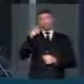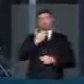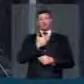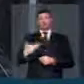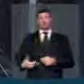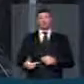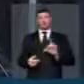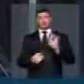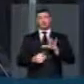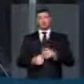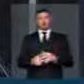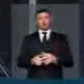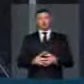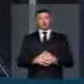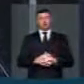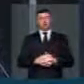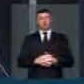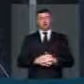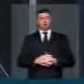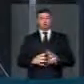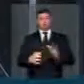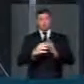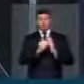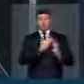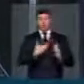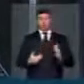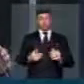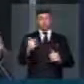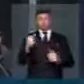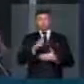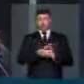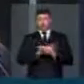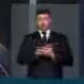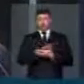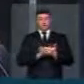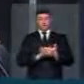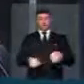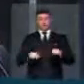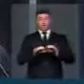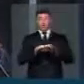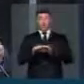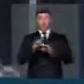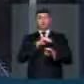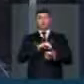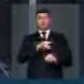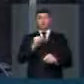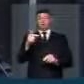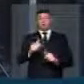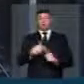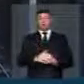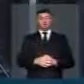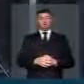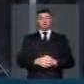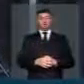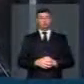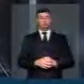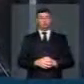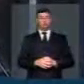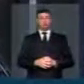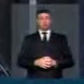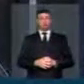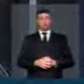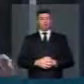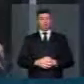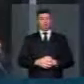públicos. Não tinha concurso público, não tinha isonomia salarial dos defensores públicos.